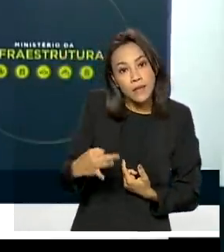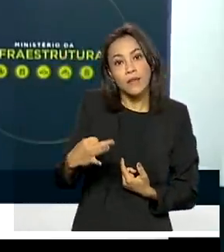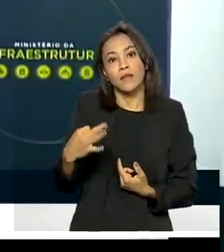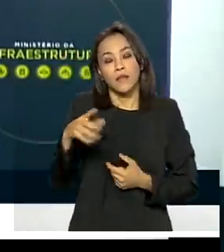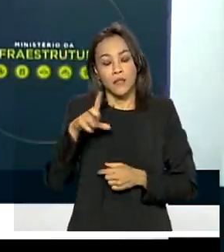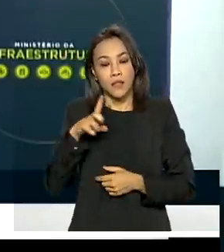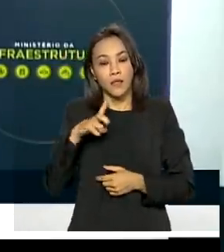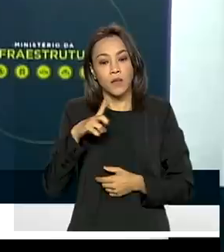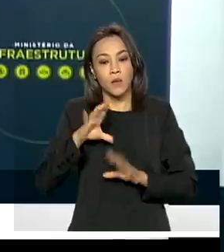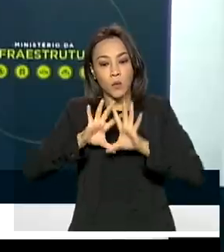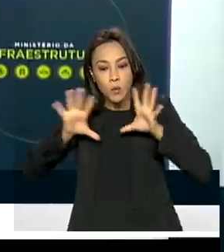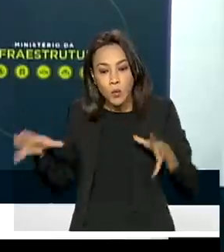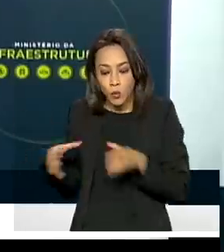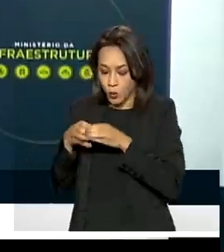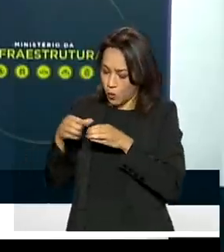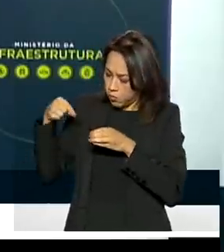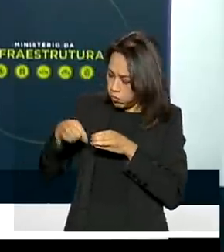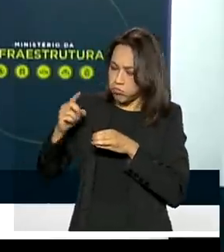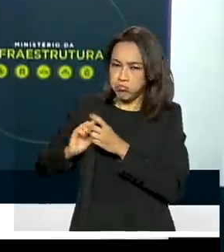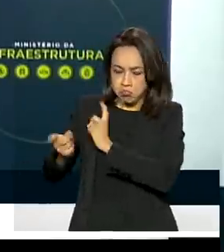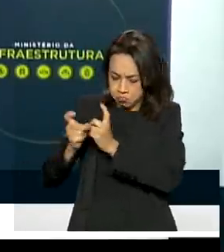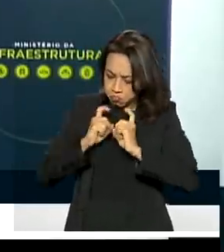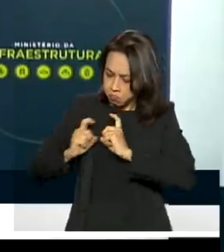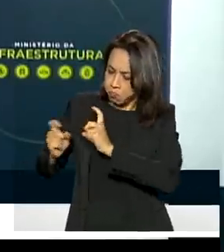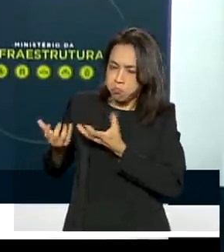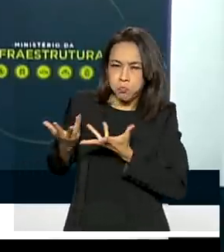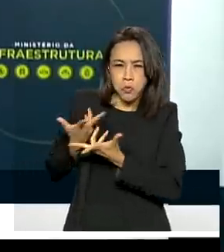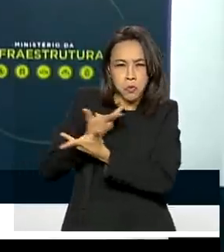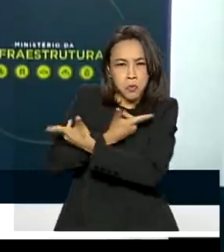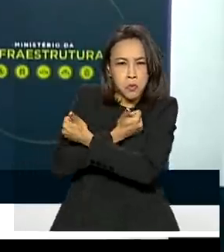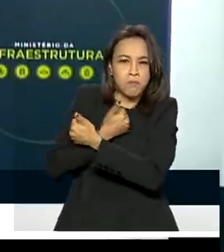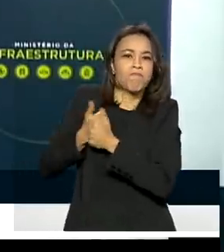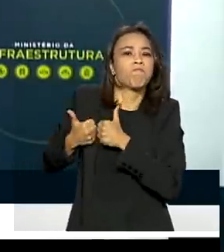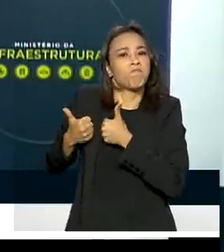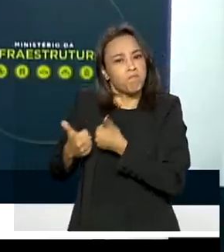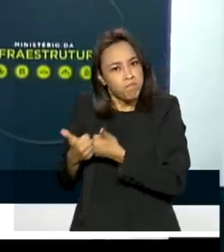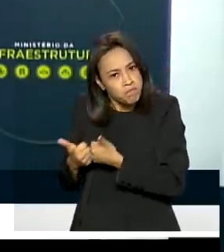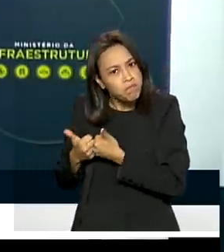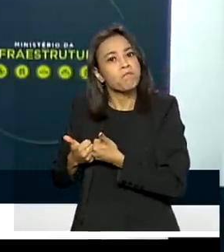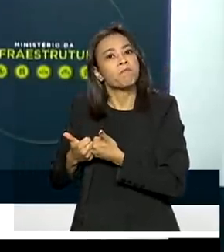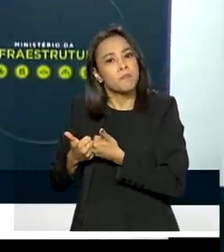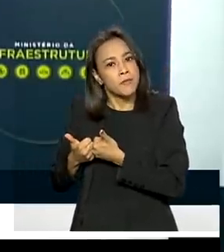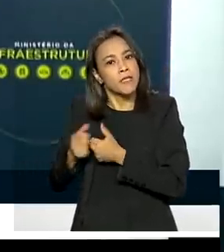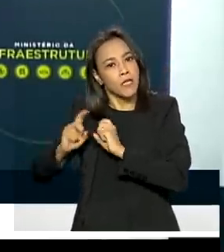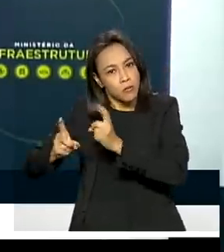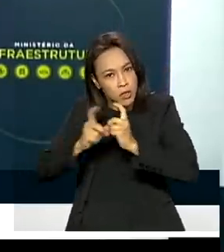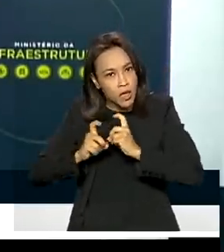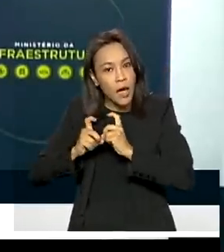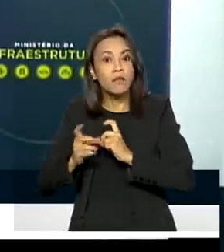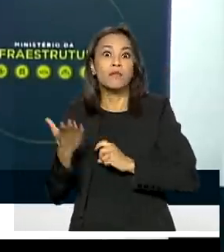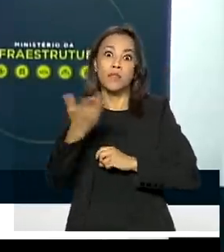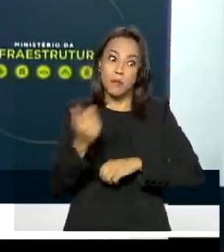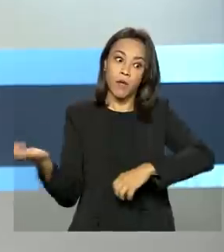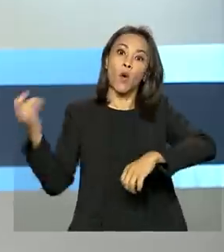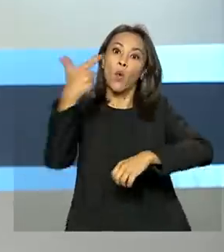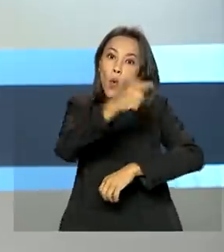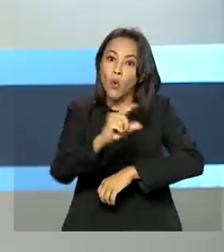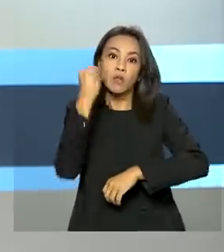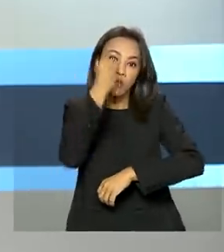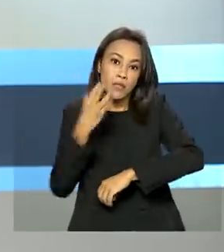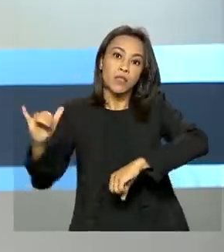que tem mostrado aí a profissionalismo e excelência na gestão não só da nossa rodovias mas também já do aeroporto de